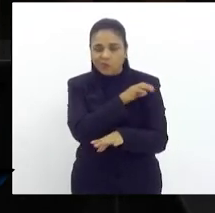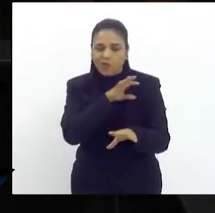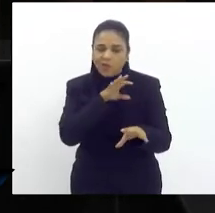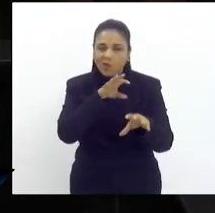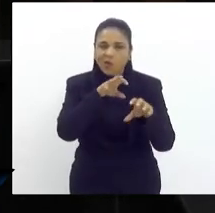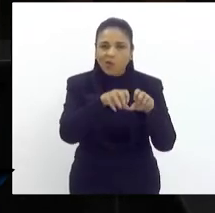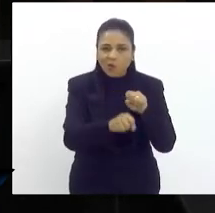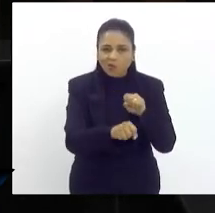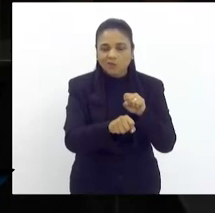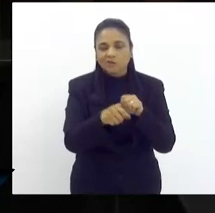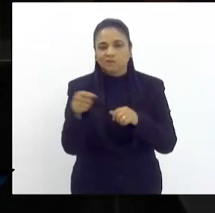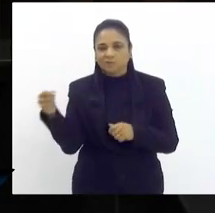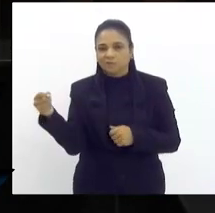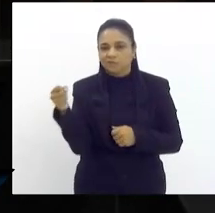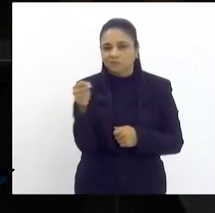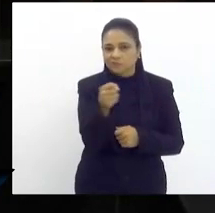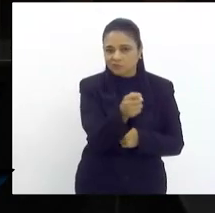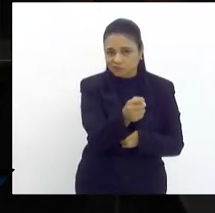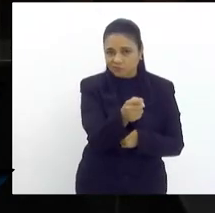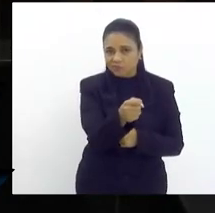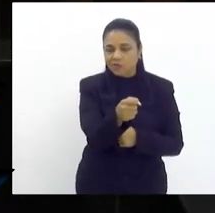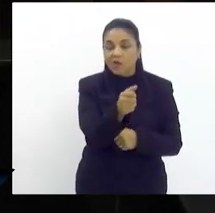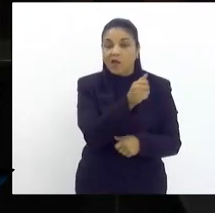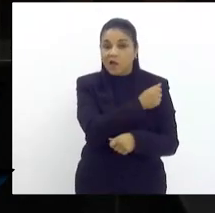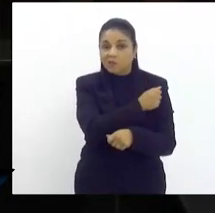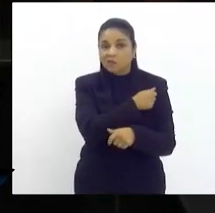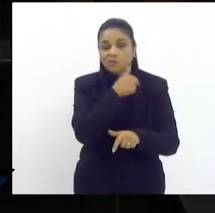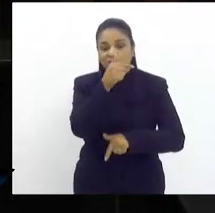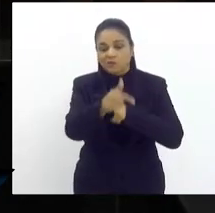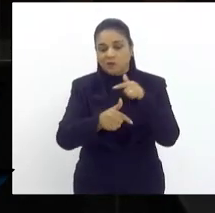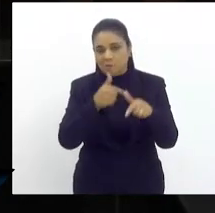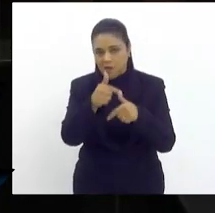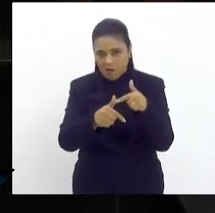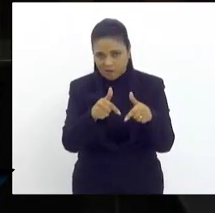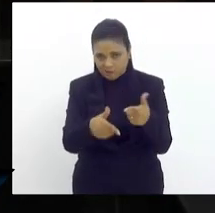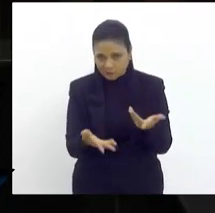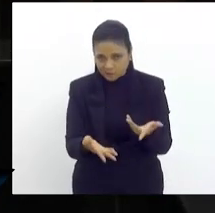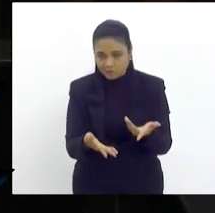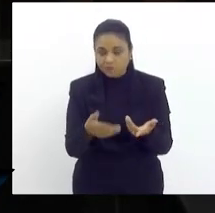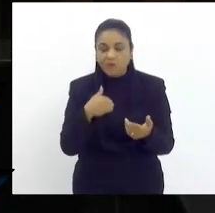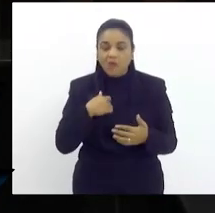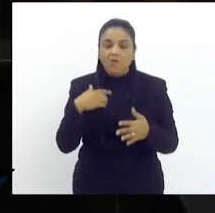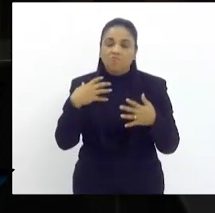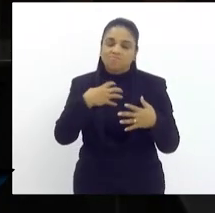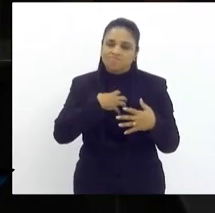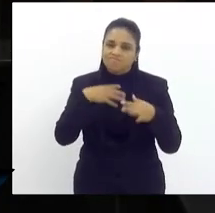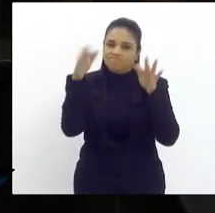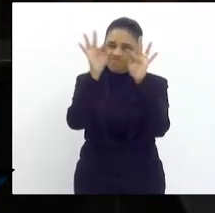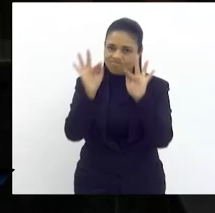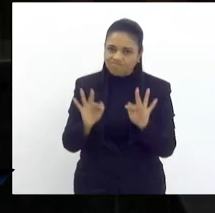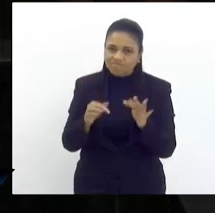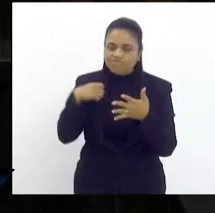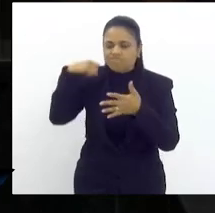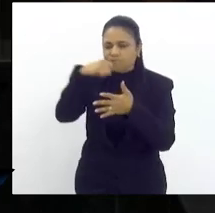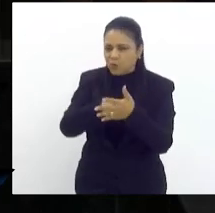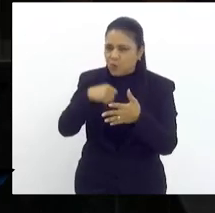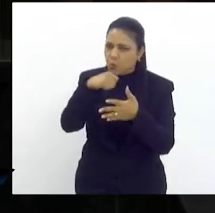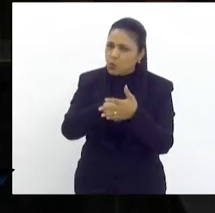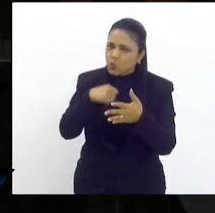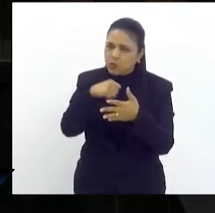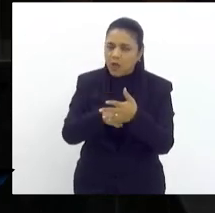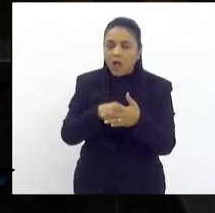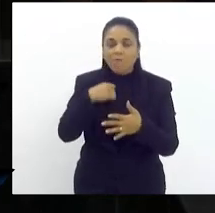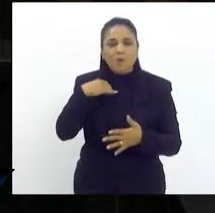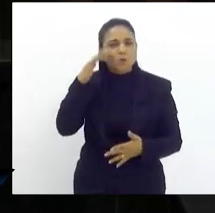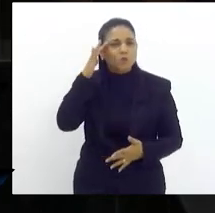Universidade no mercado de trabalho então fico muito feliz de poder brigar por essas pessoas brigar pelo